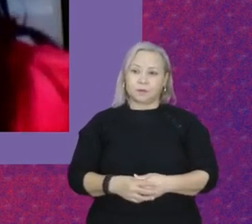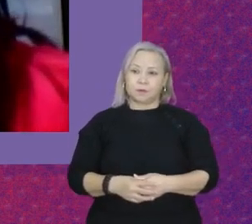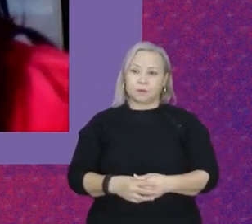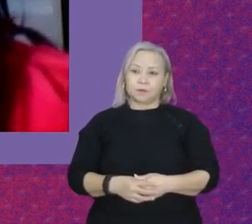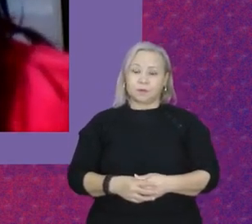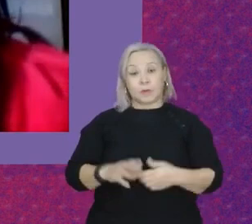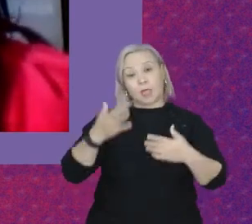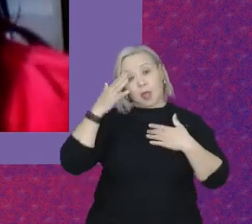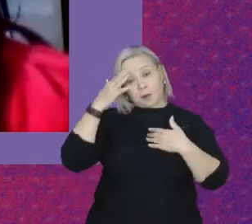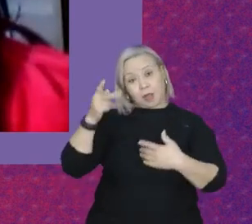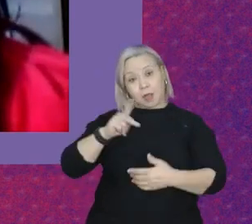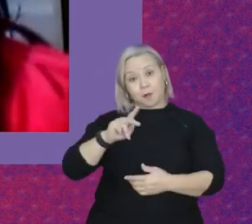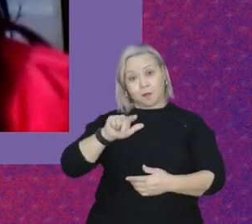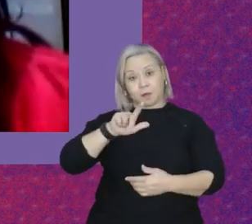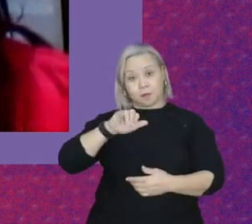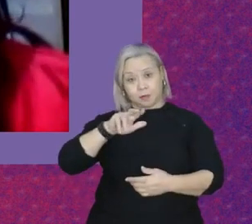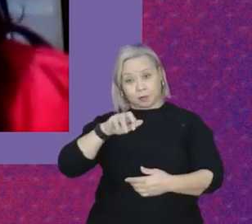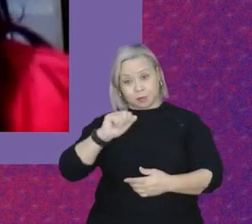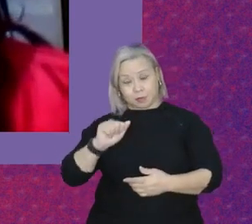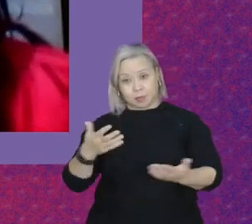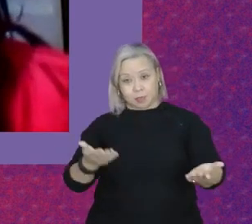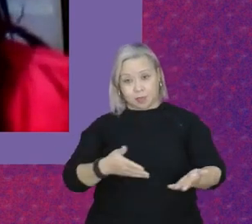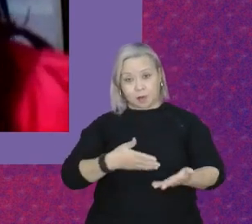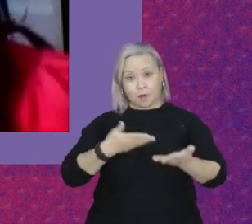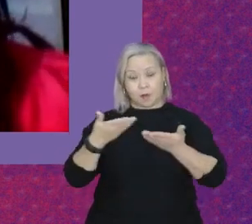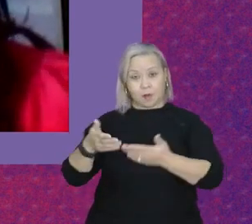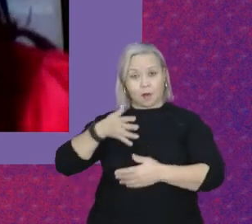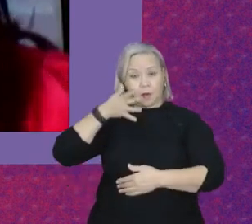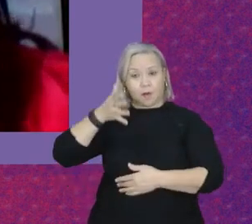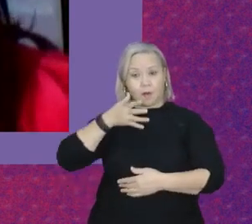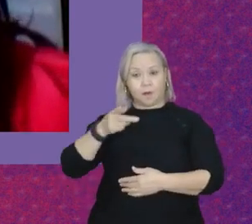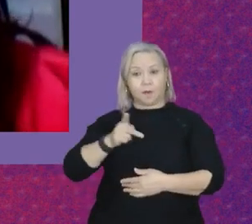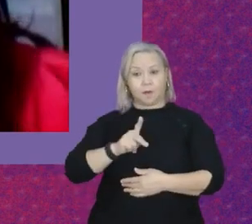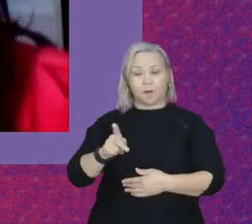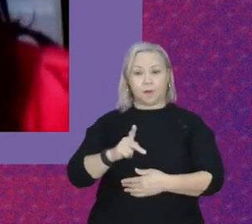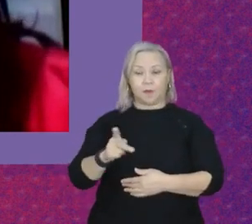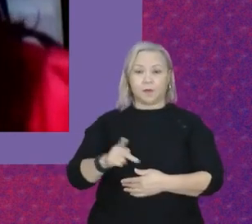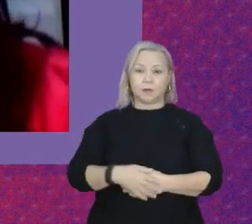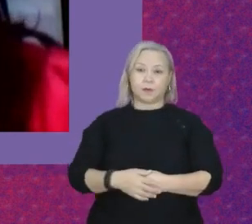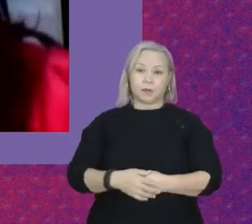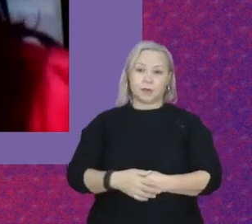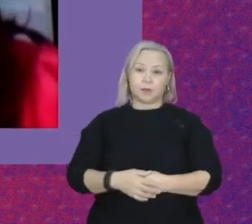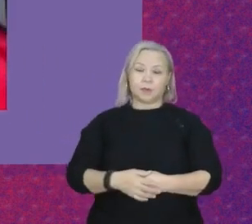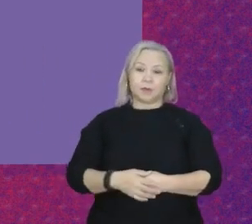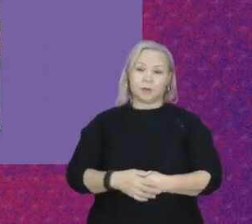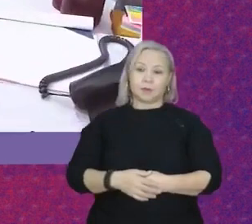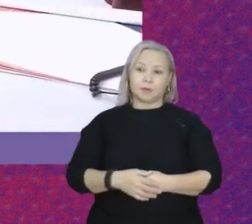Obrigada, professora Lívia. Agora eu vou passar a palavra para a professora. Bem-vinda.